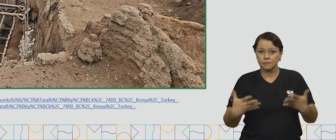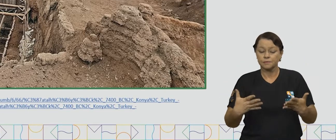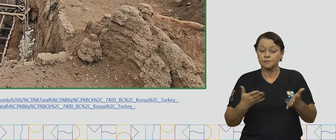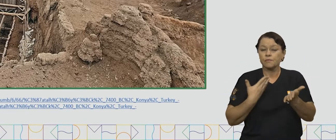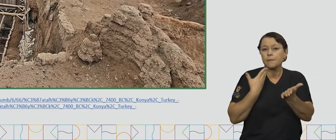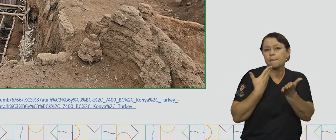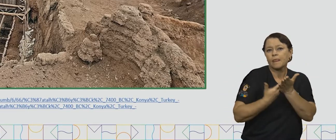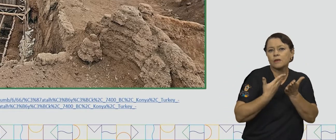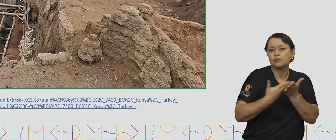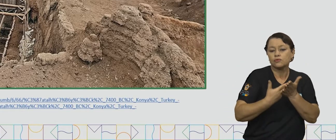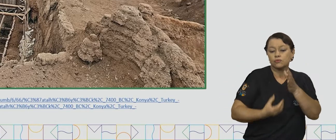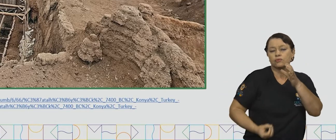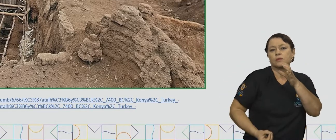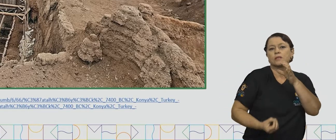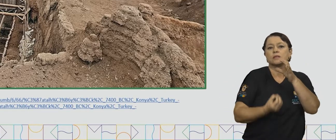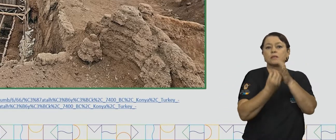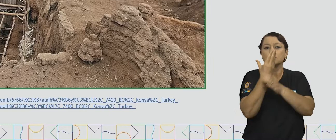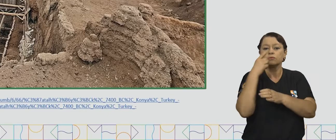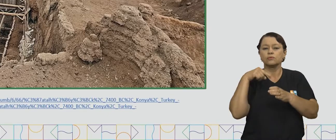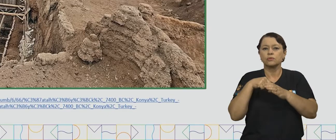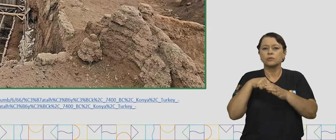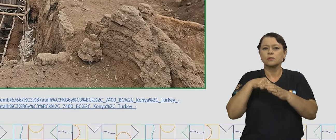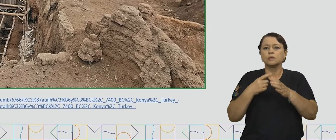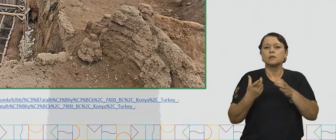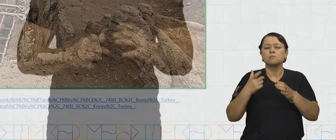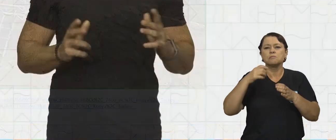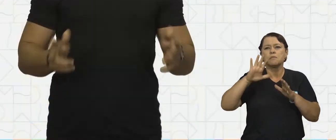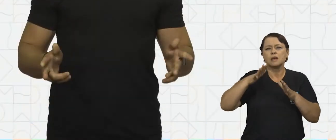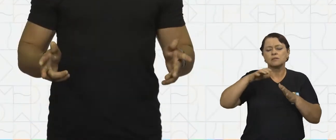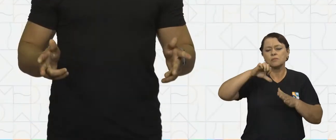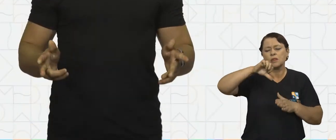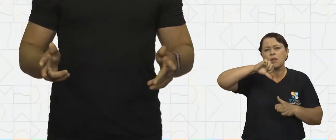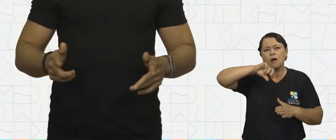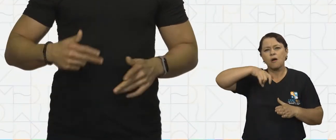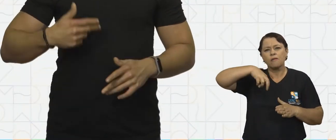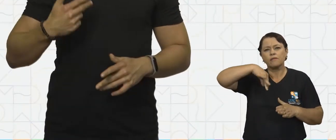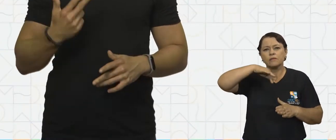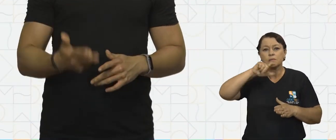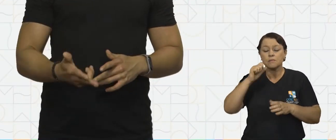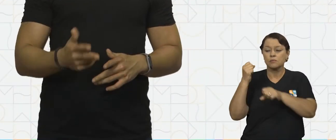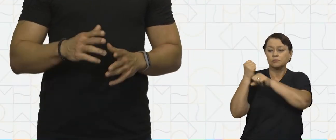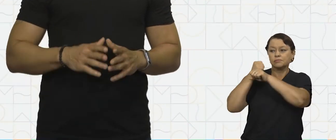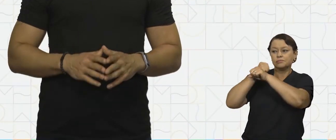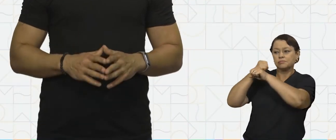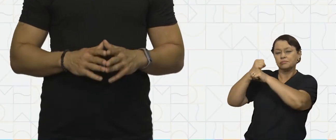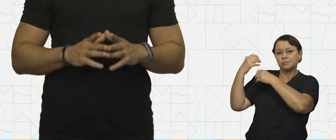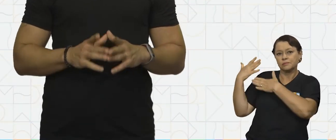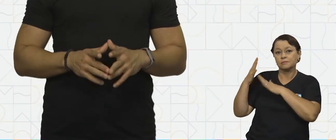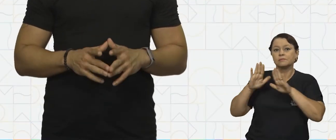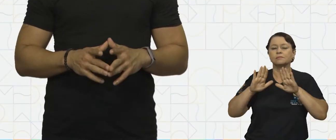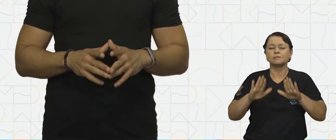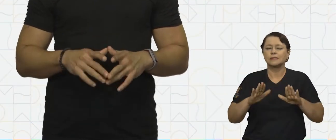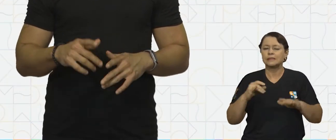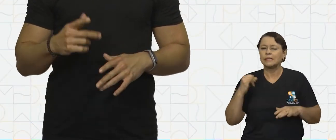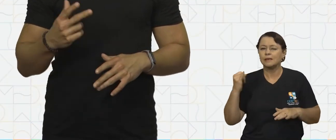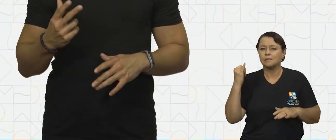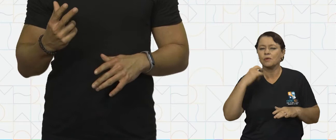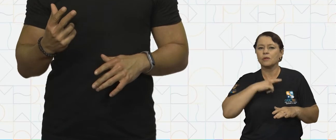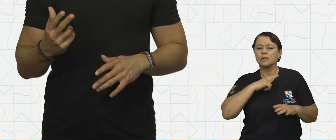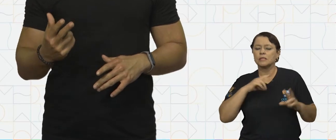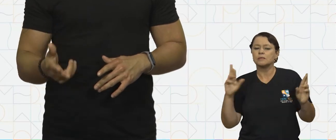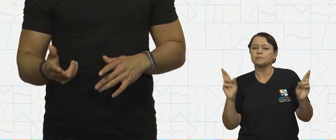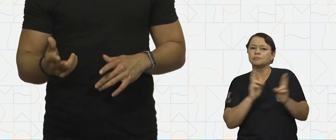teria surgido há mais de 9.000 anos atrás. Nesse momento, é importante que possamos relacionar